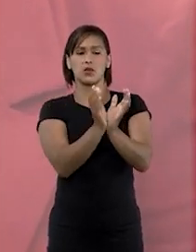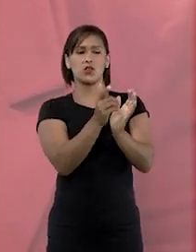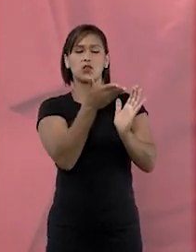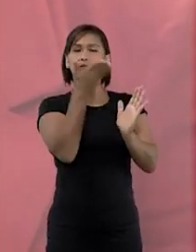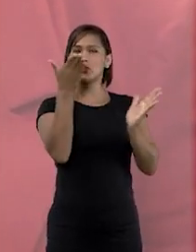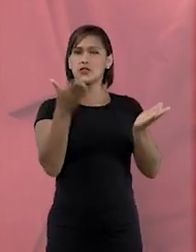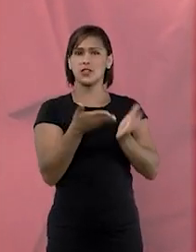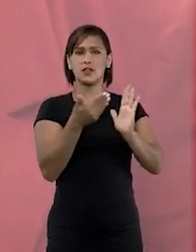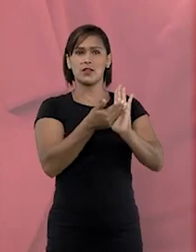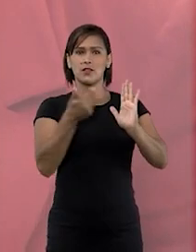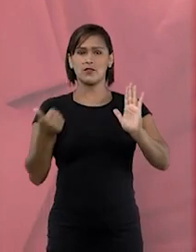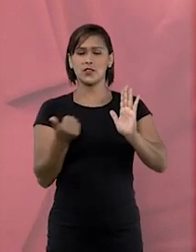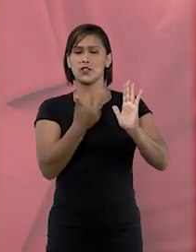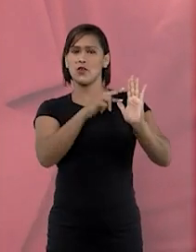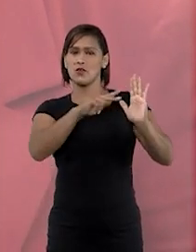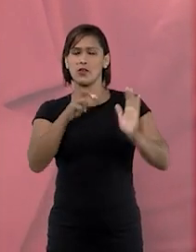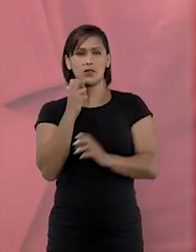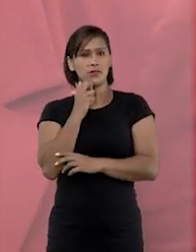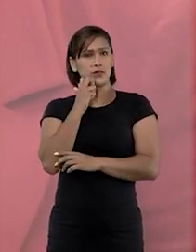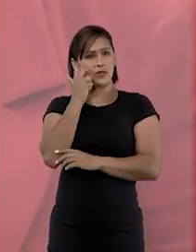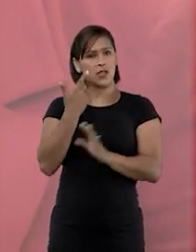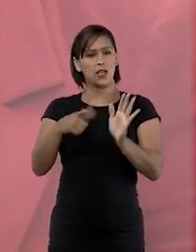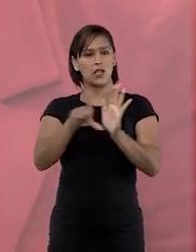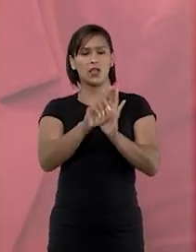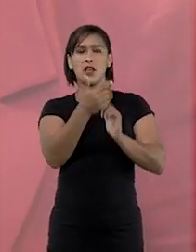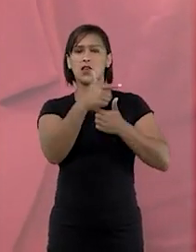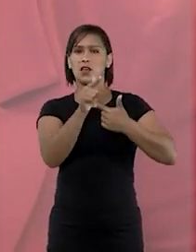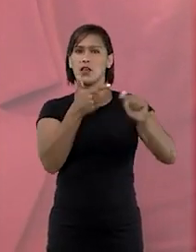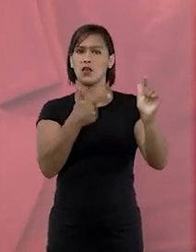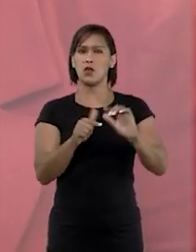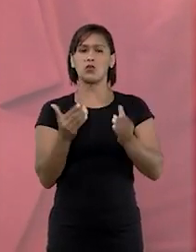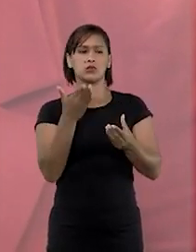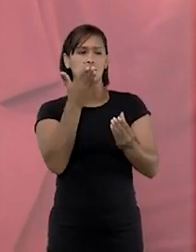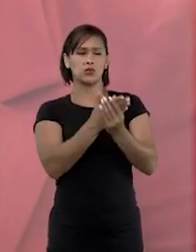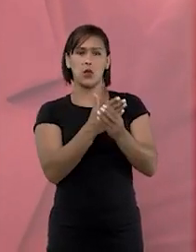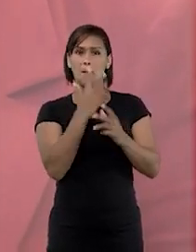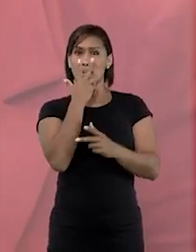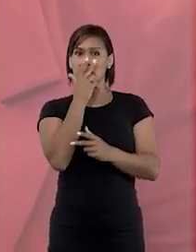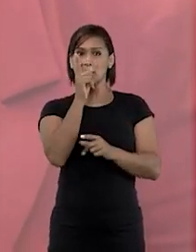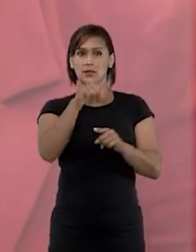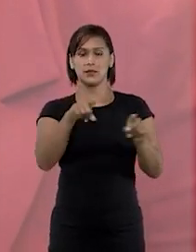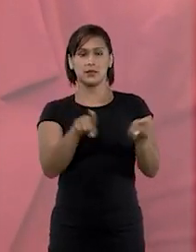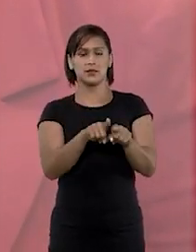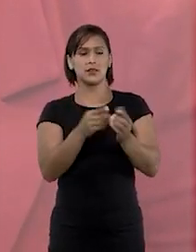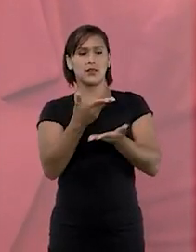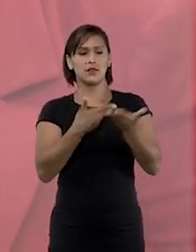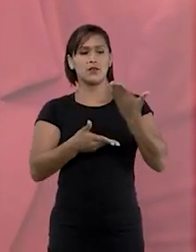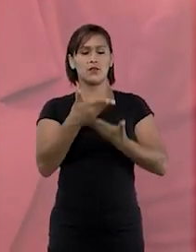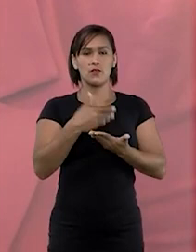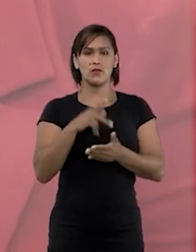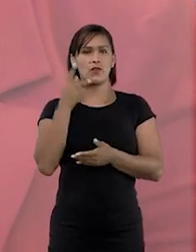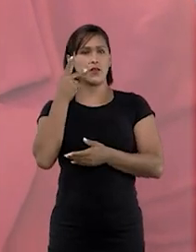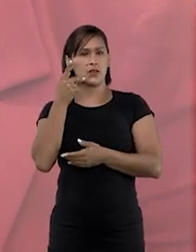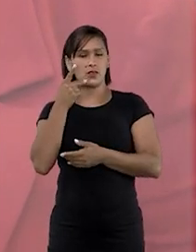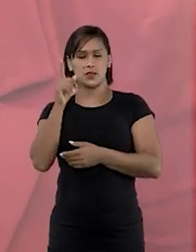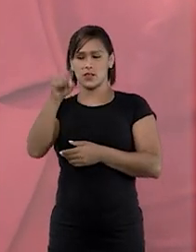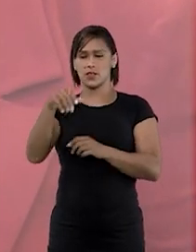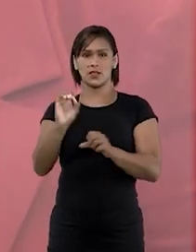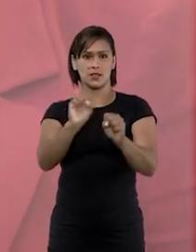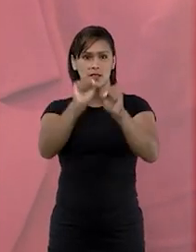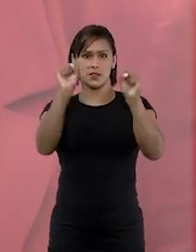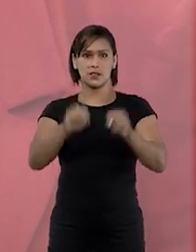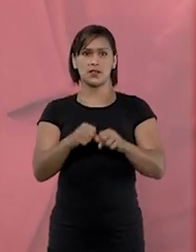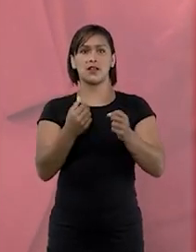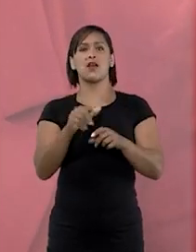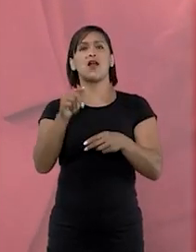o colegiado já afastou a alegação de E aí legal em outros casos semelhantes envolvendo os mesmos presídios do Ceará